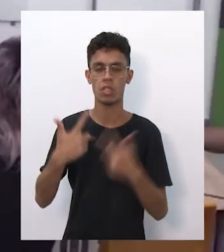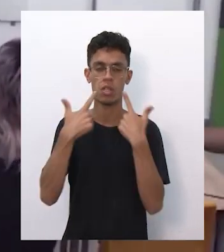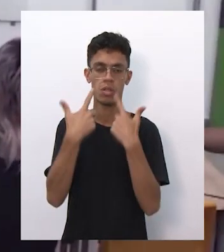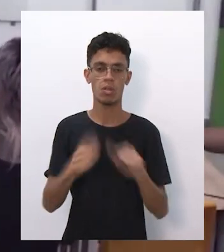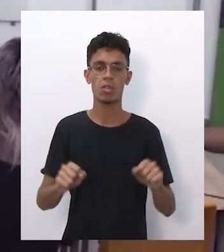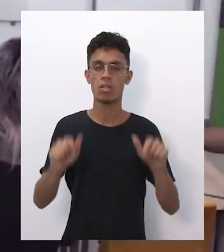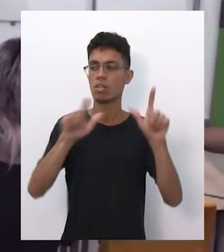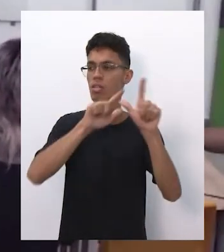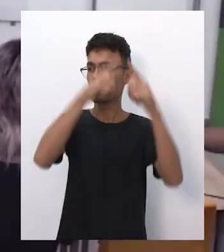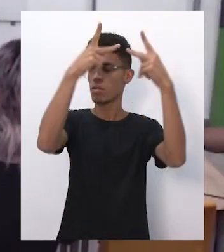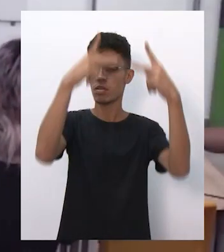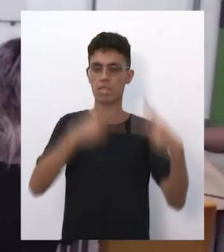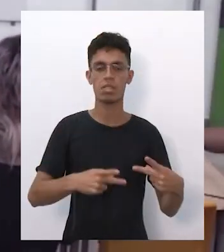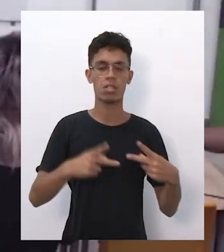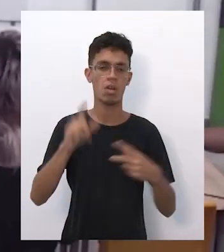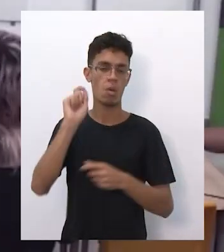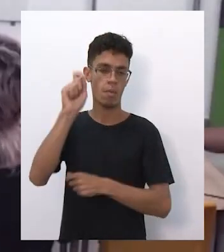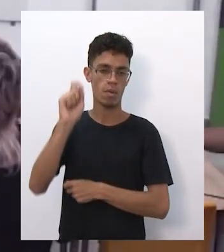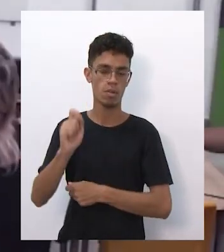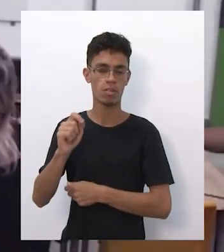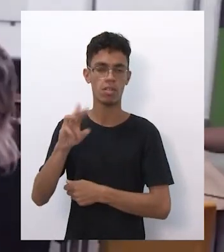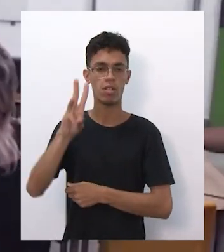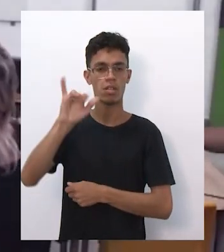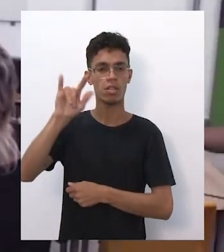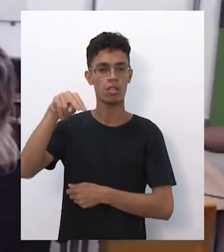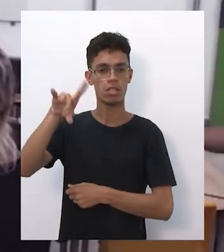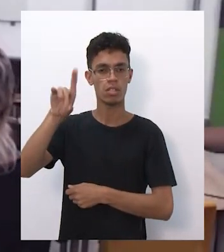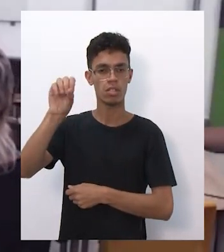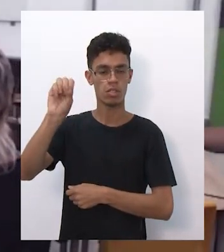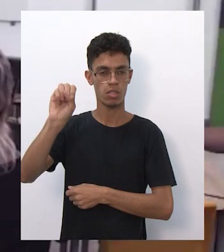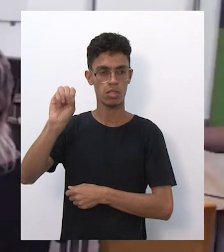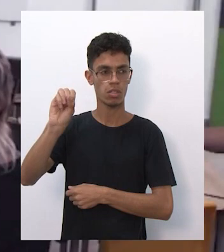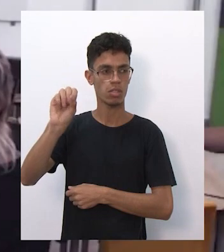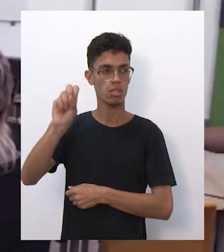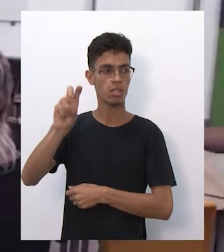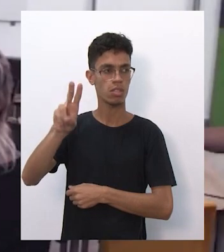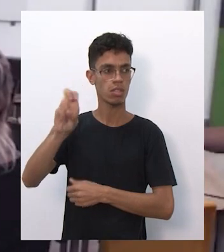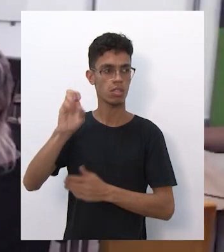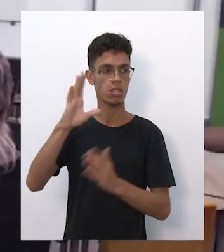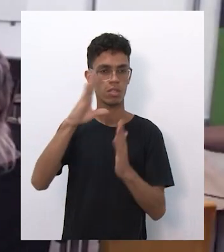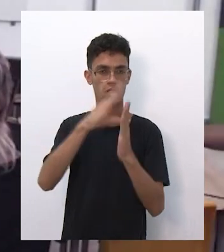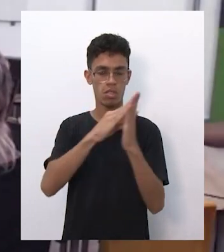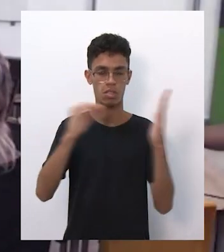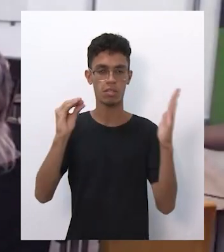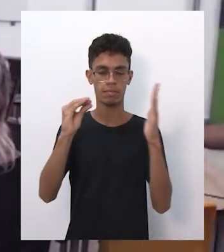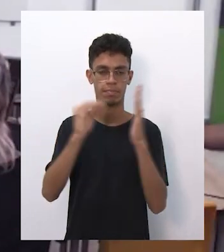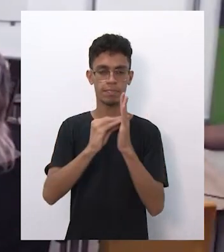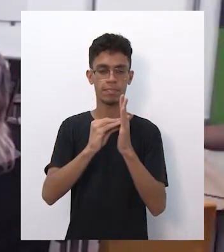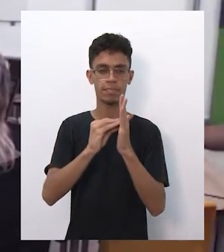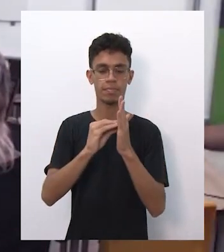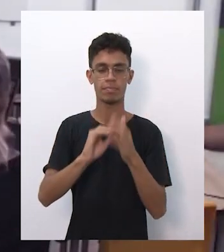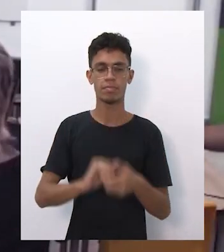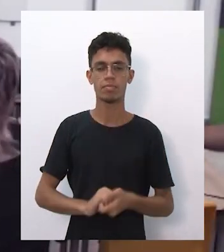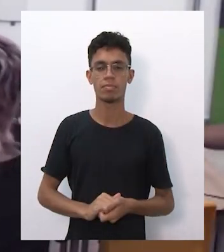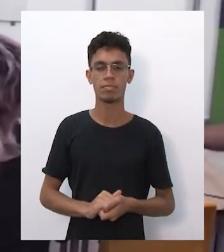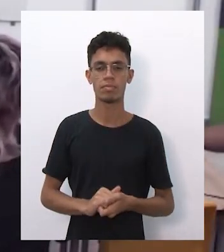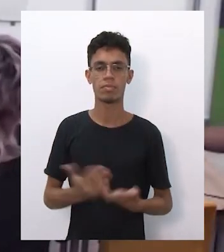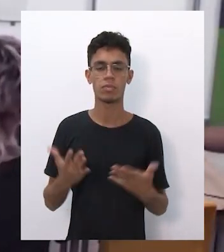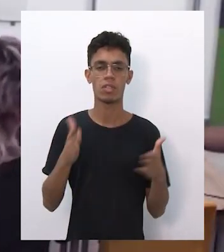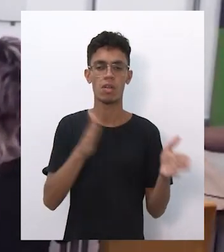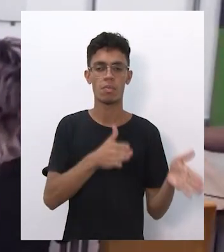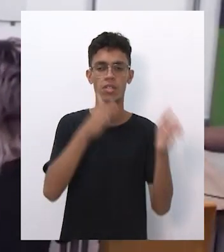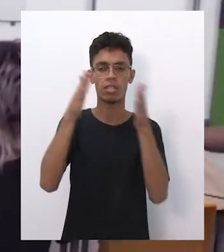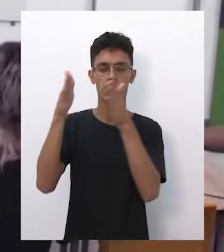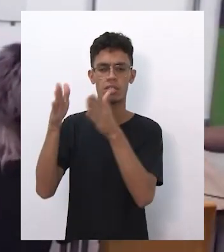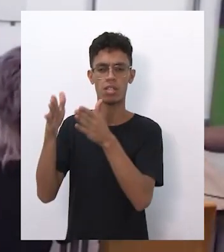blocos é o quê? É essa mesma linguagem que o Windows partilha com o Minecraft, com a placa microbit, com o Arduino, e eles fazem o quê? Colocam